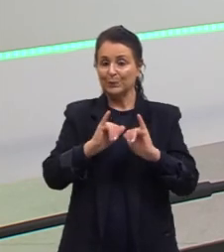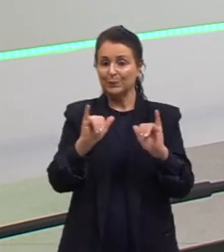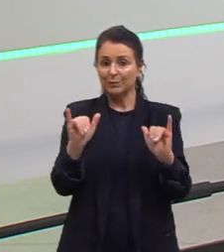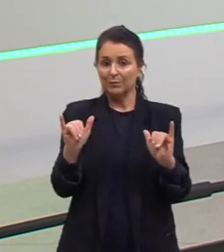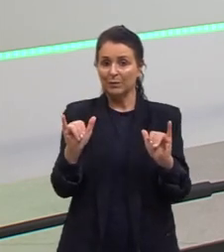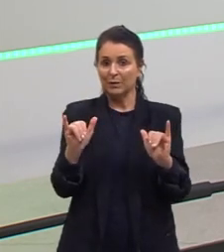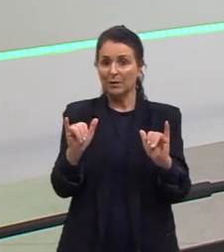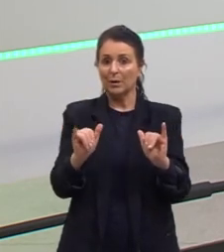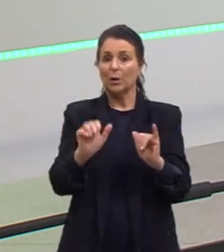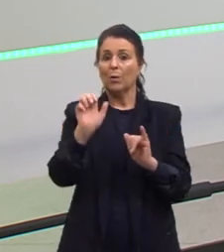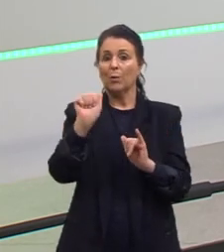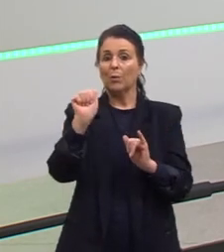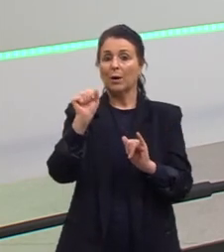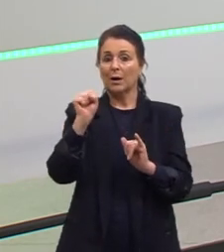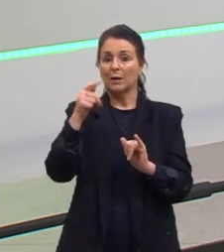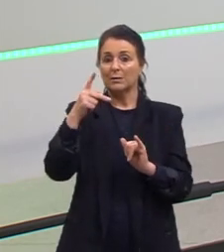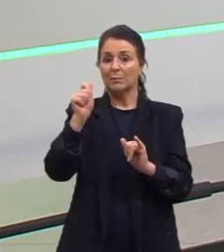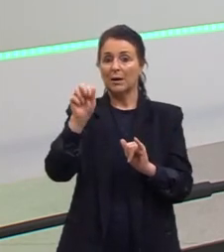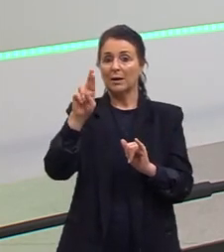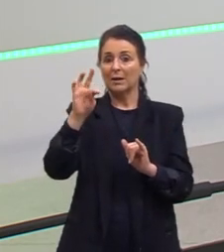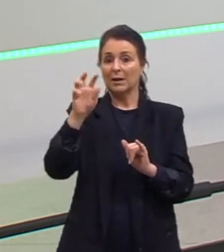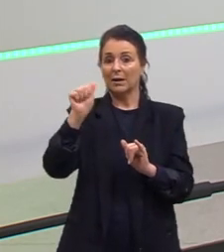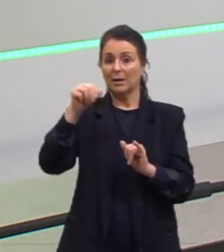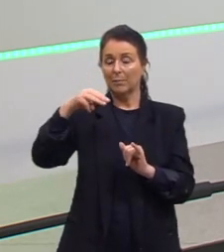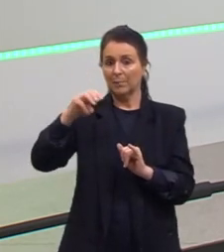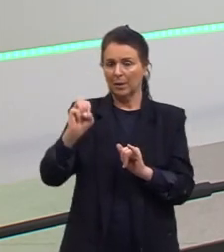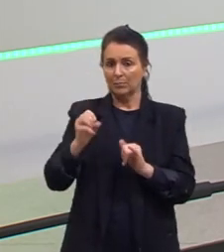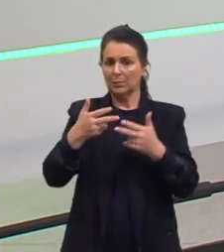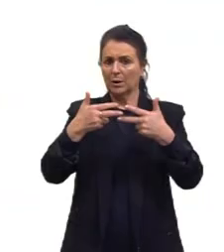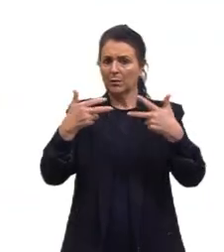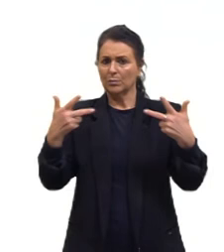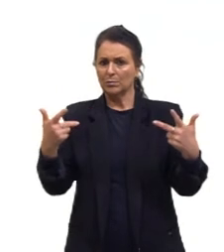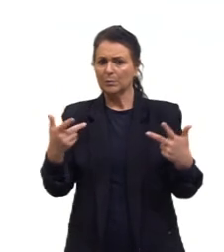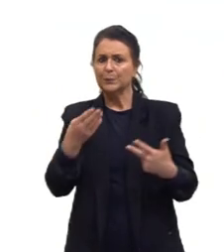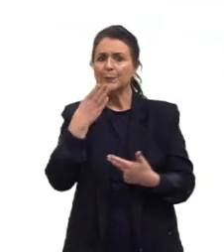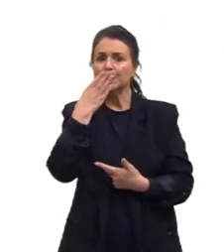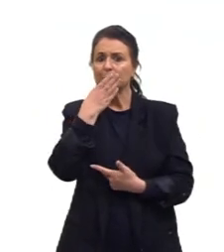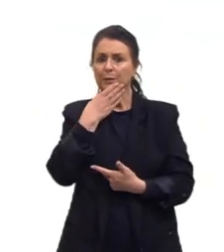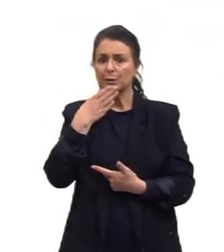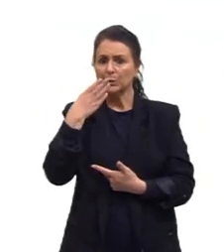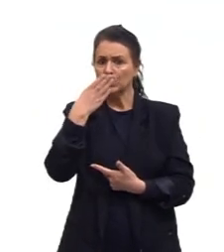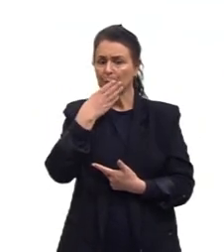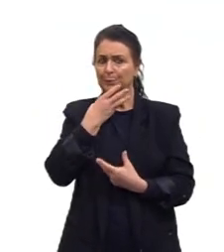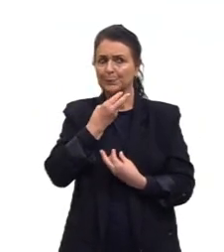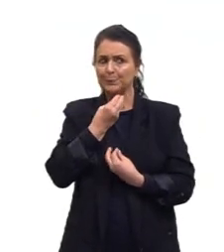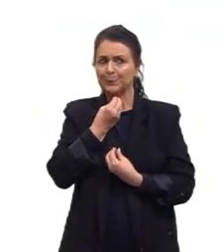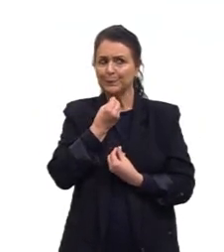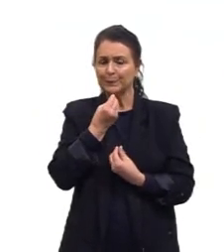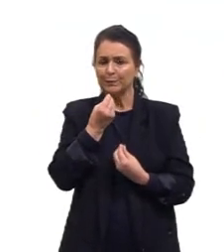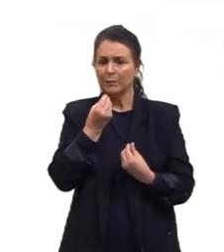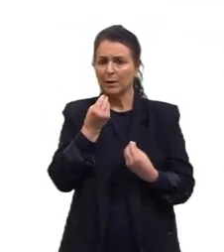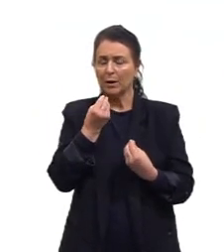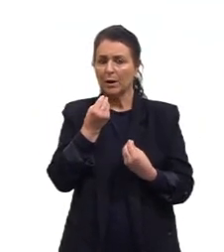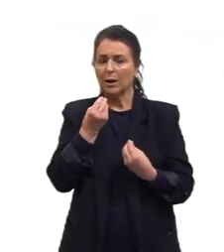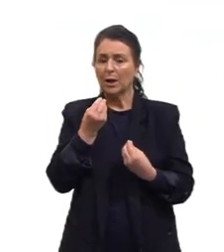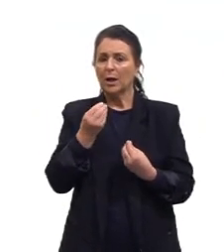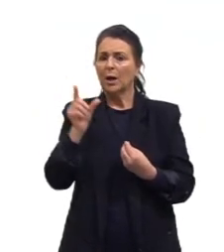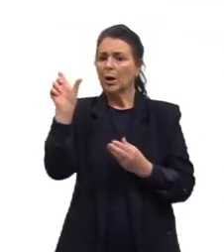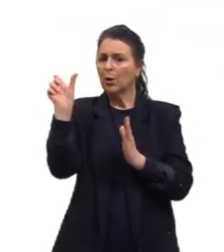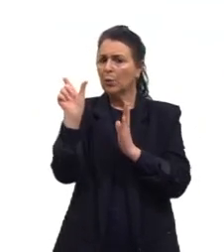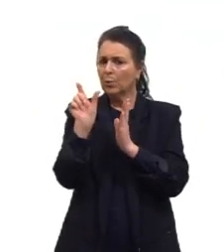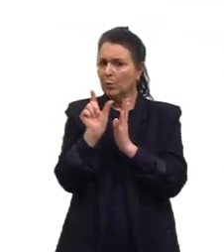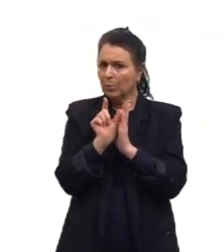o aspartame estrutura representada a seguir é uma substância que tem sabor Doce ao Paladar pequenas quantidades dessa